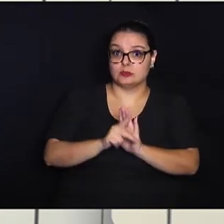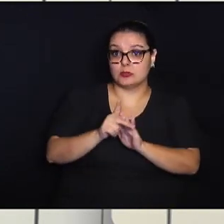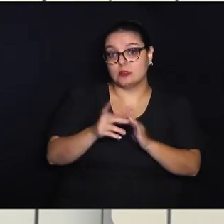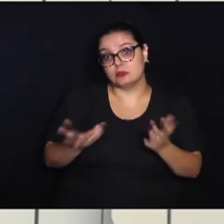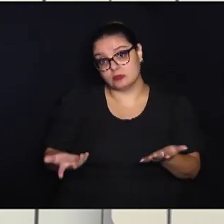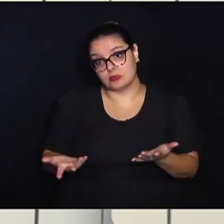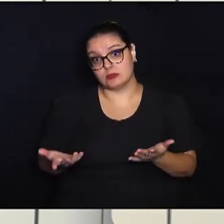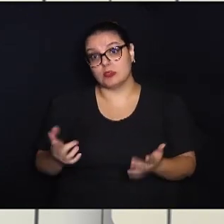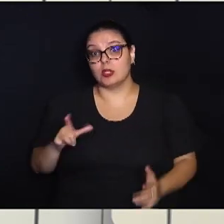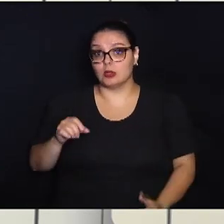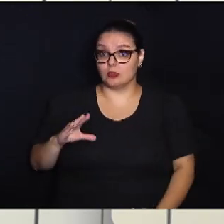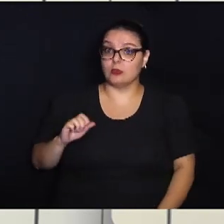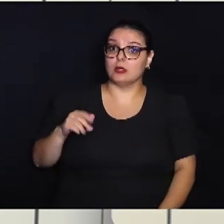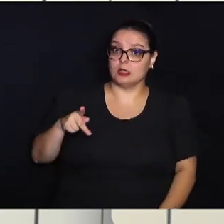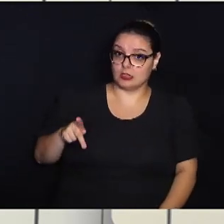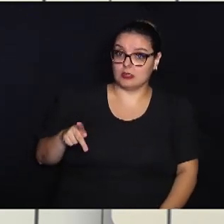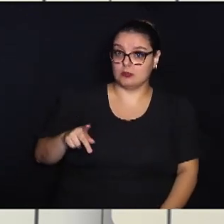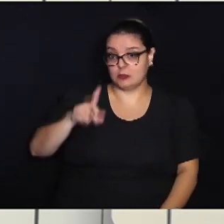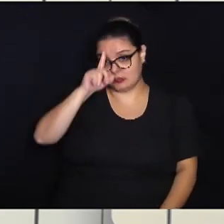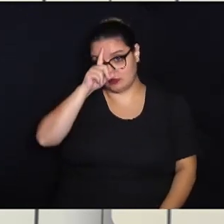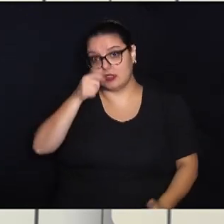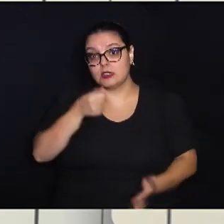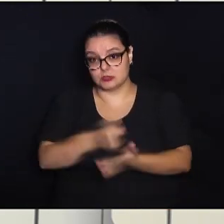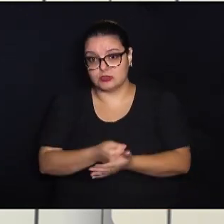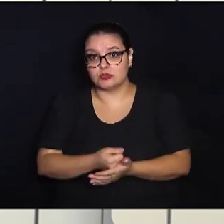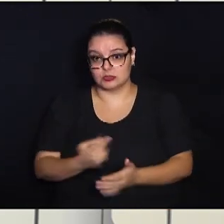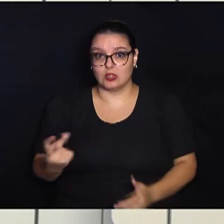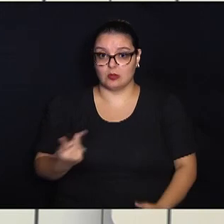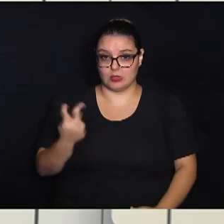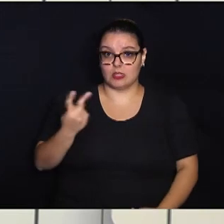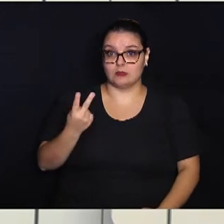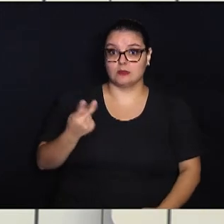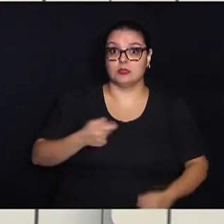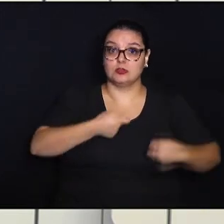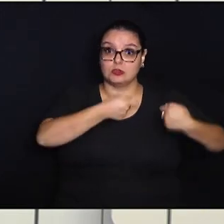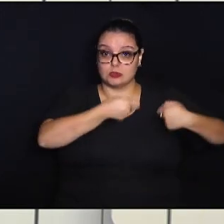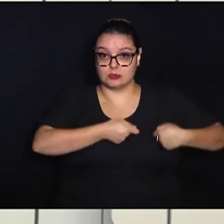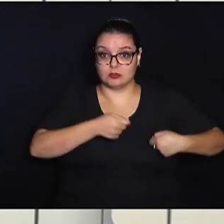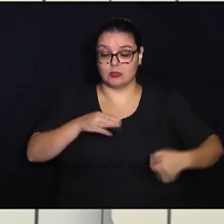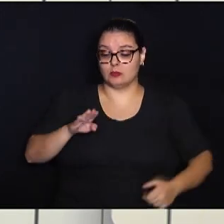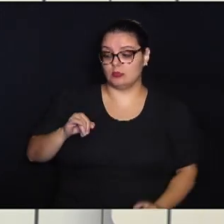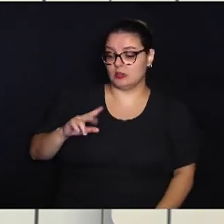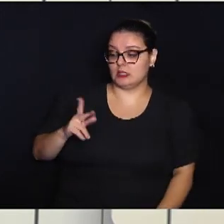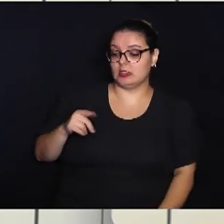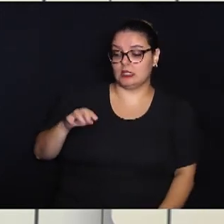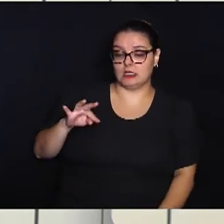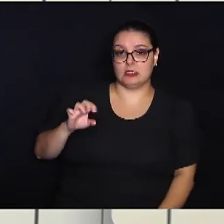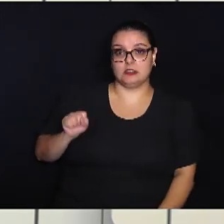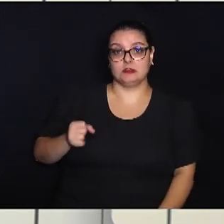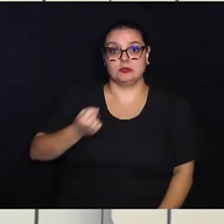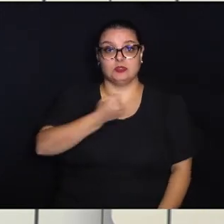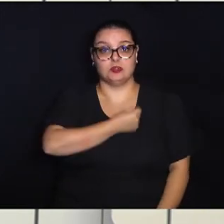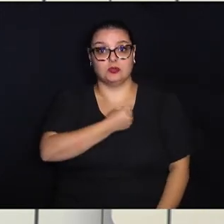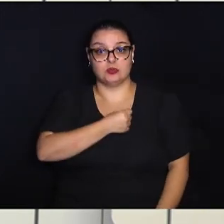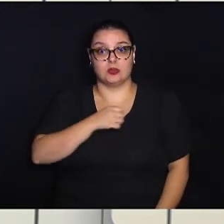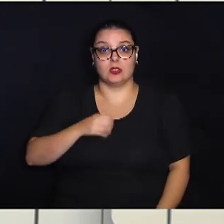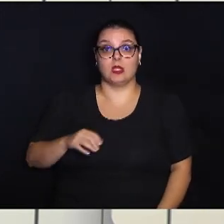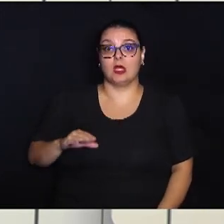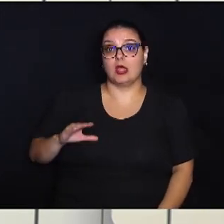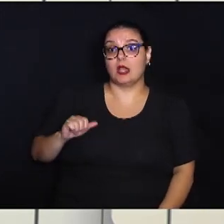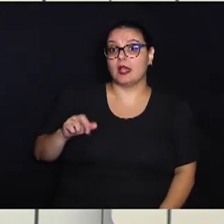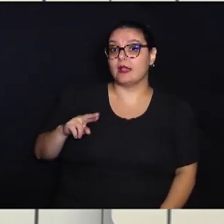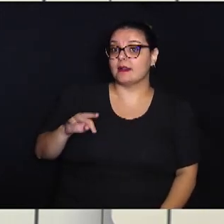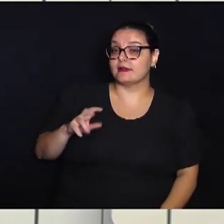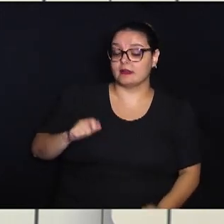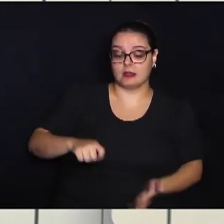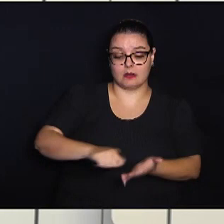da Locamp, vai definir os valores das apostas, os bilhetes numerados, as cartelas raspáveis e